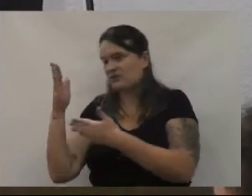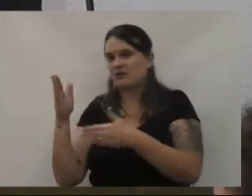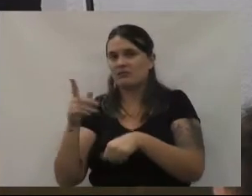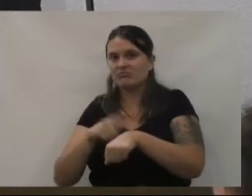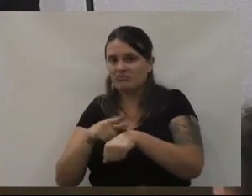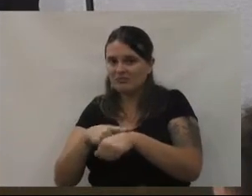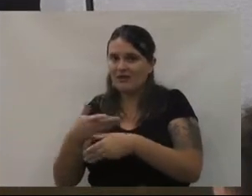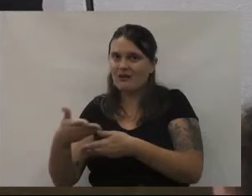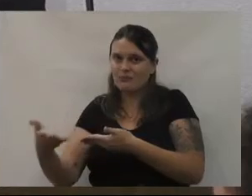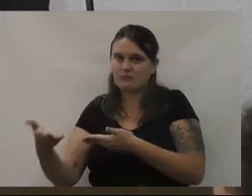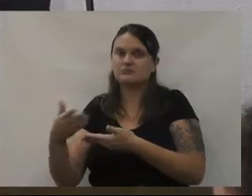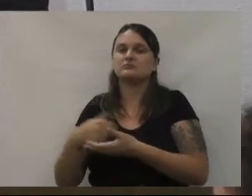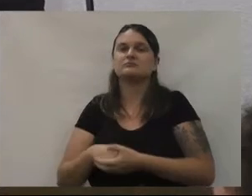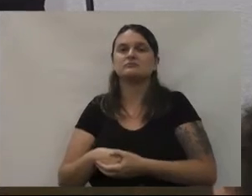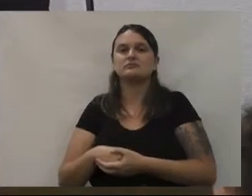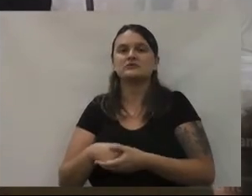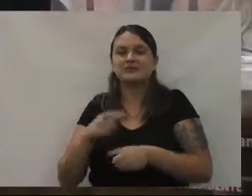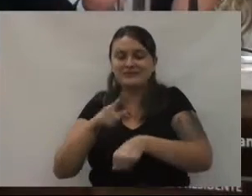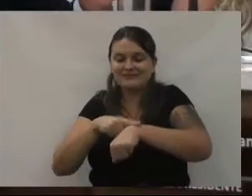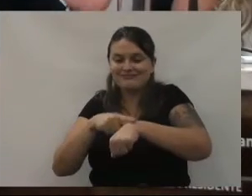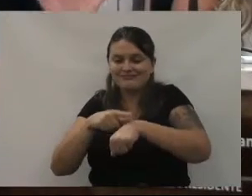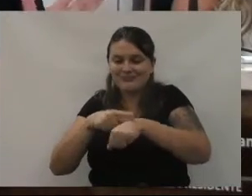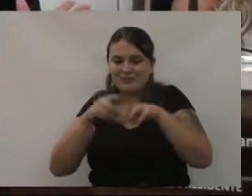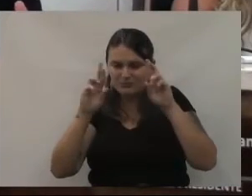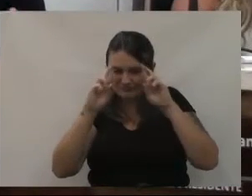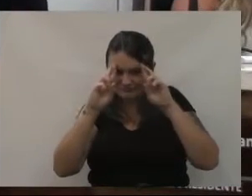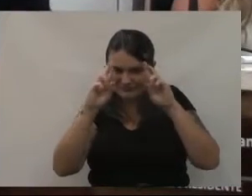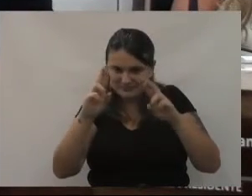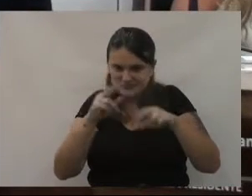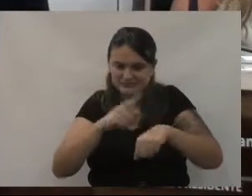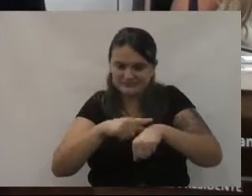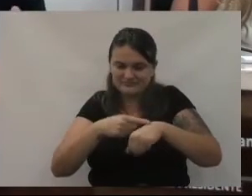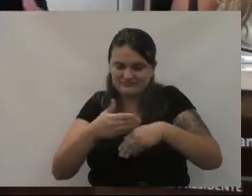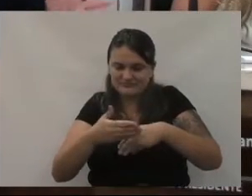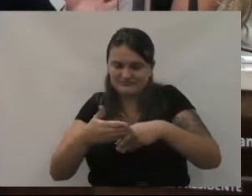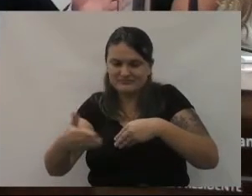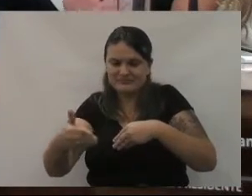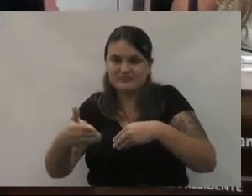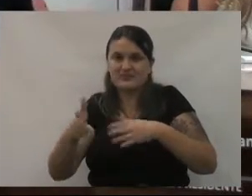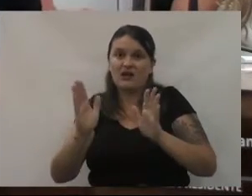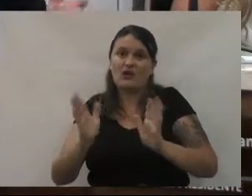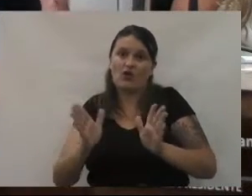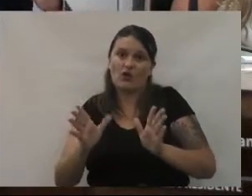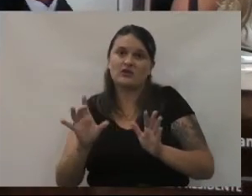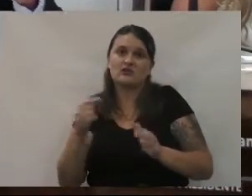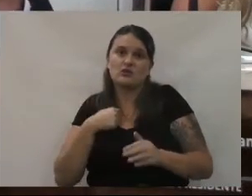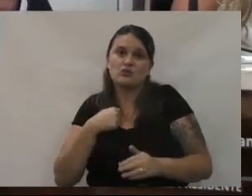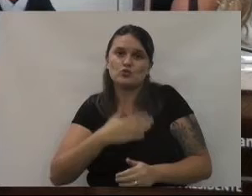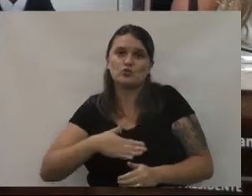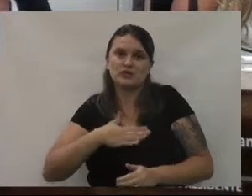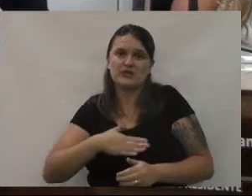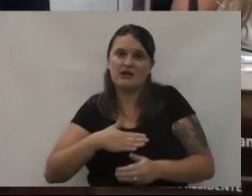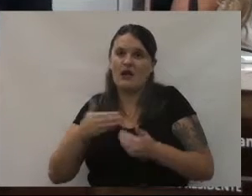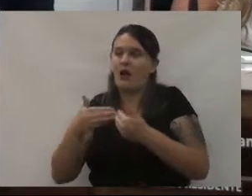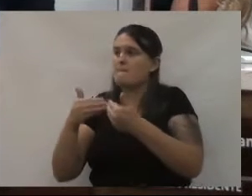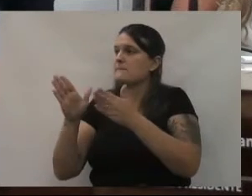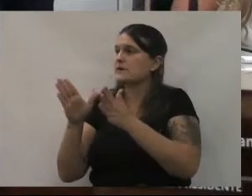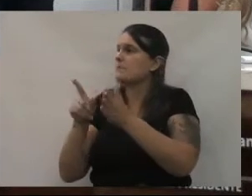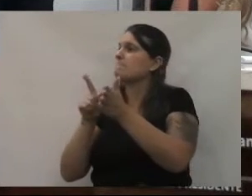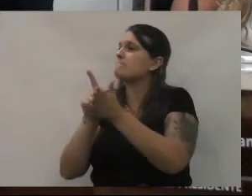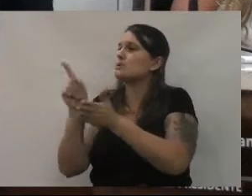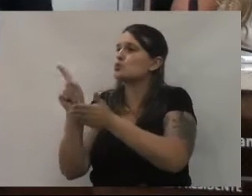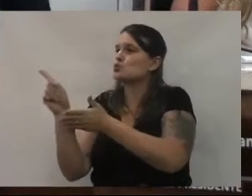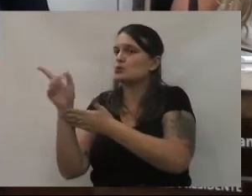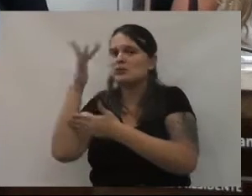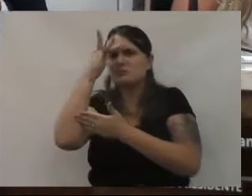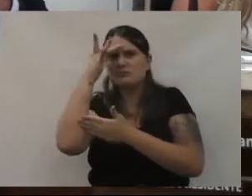momento, né? Por causa do tempo regimental, tempo, né? Mas assim, a partir de agora eu gostaria de abrir, se algum